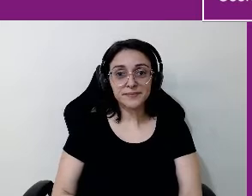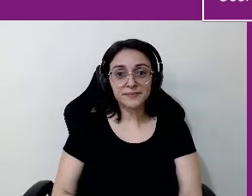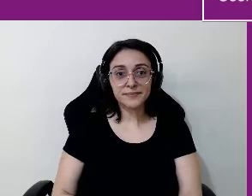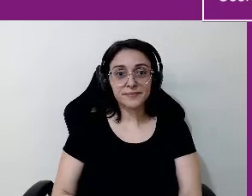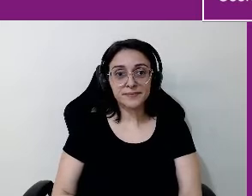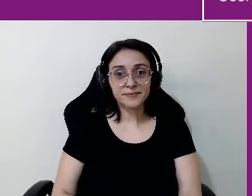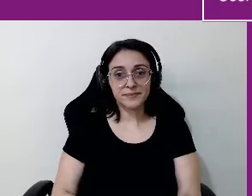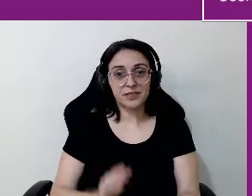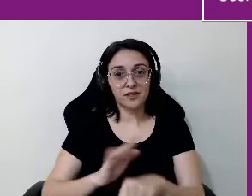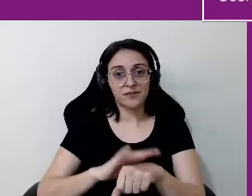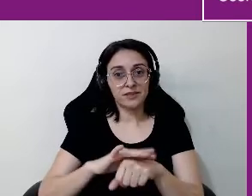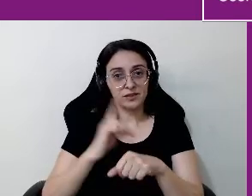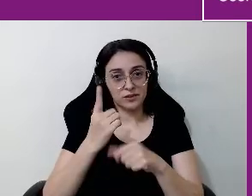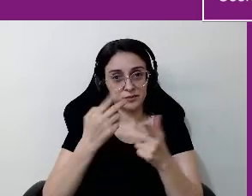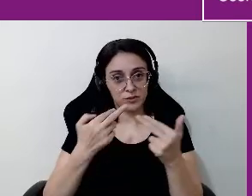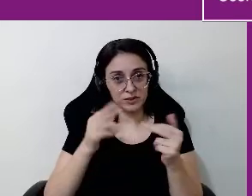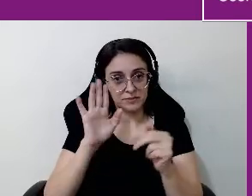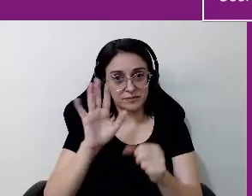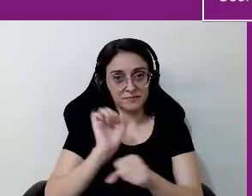Deixa eu fazer uma coisa.